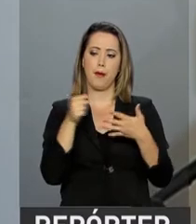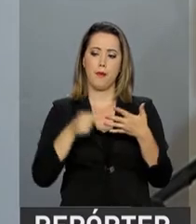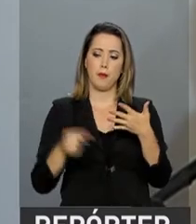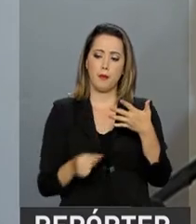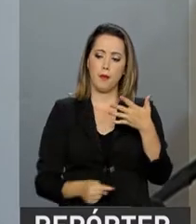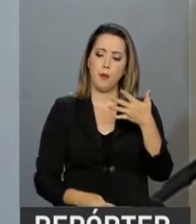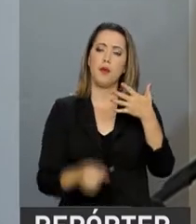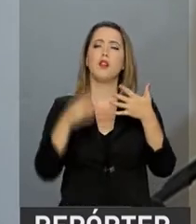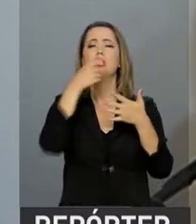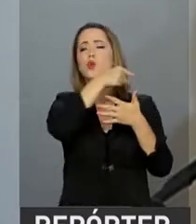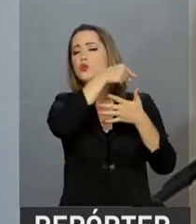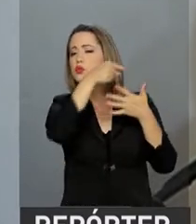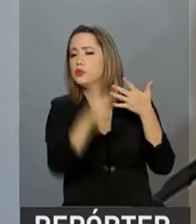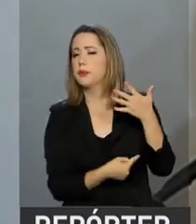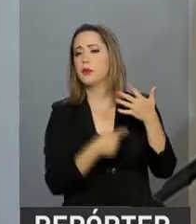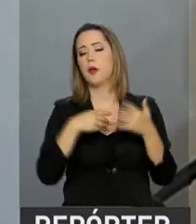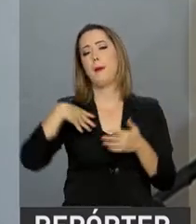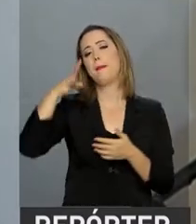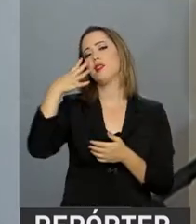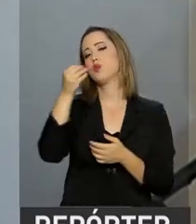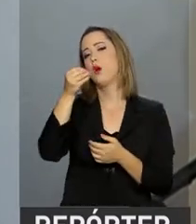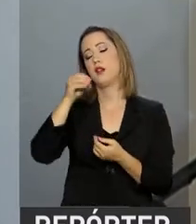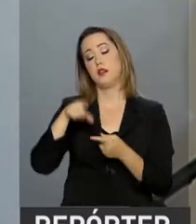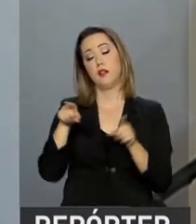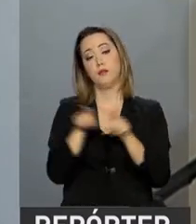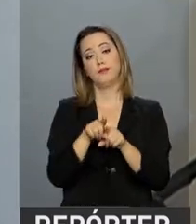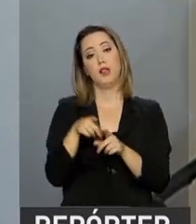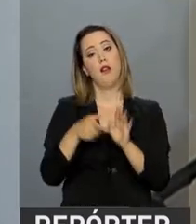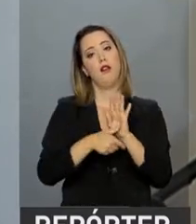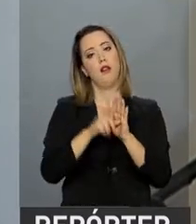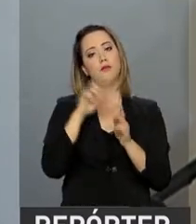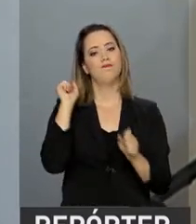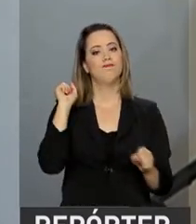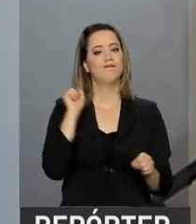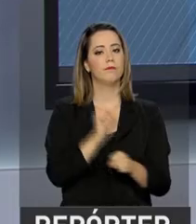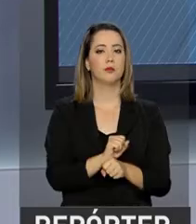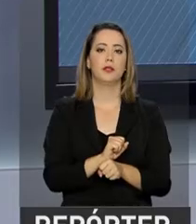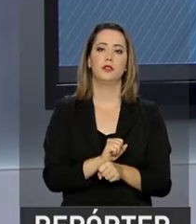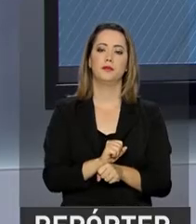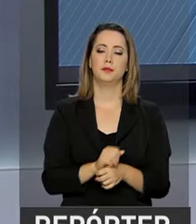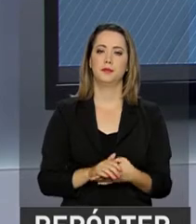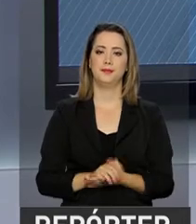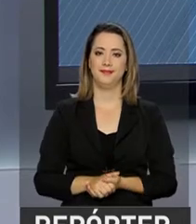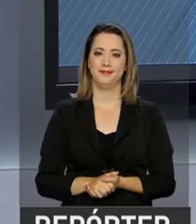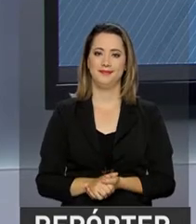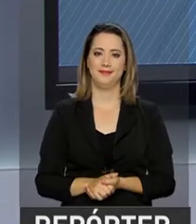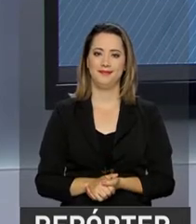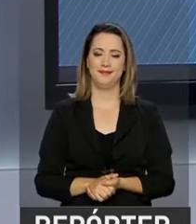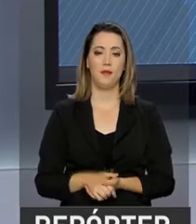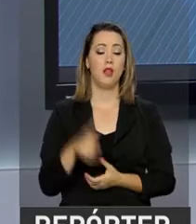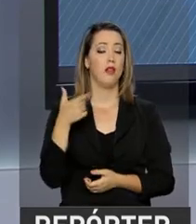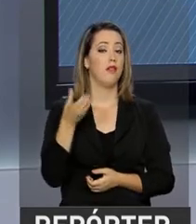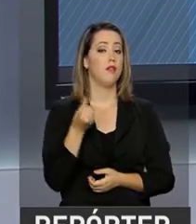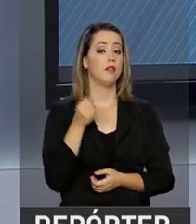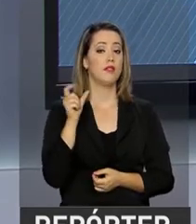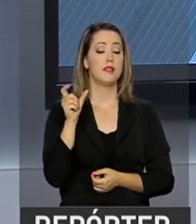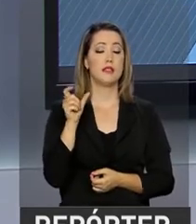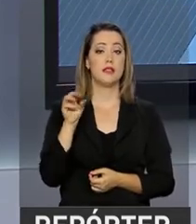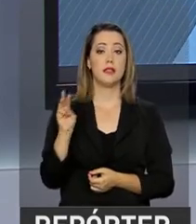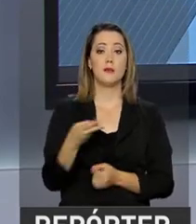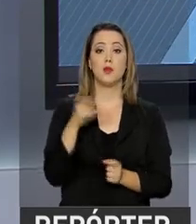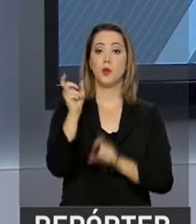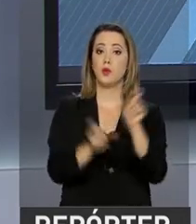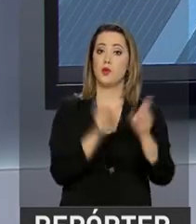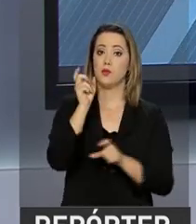40 e 50 delas eram medidas estavam paralisadas há muito tempo vinte e seis milhões de trabalhadores sacar o dinheiro